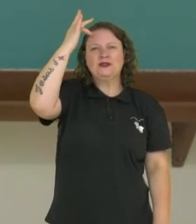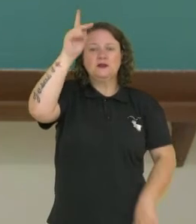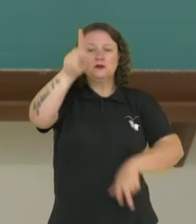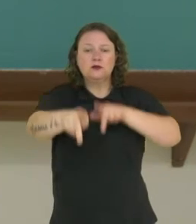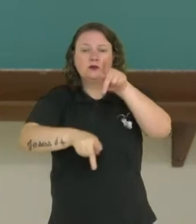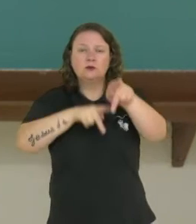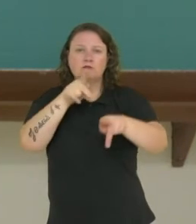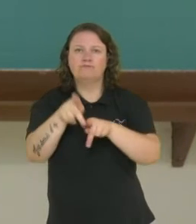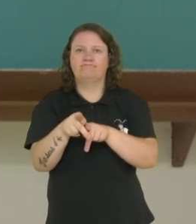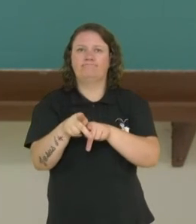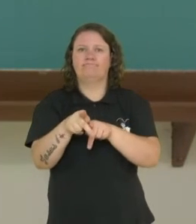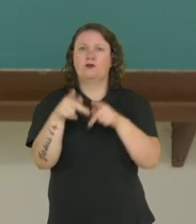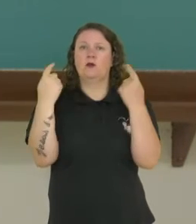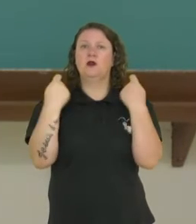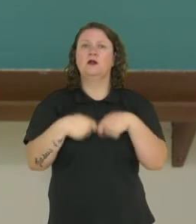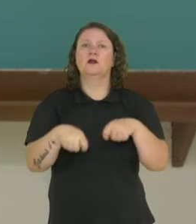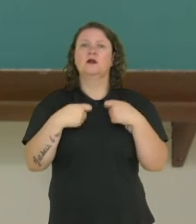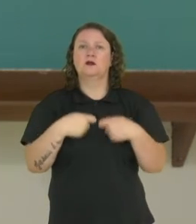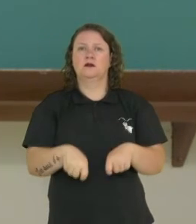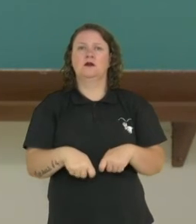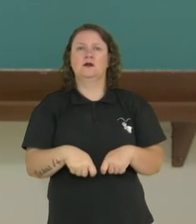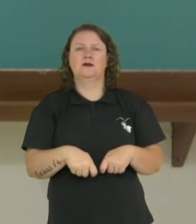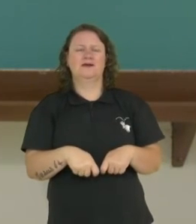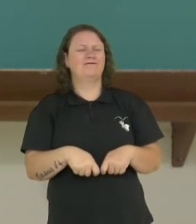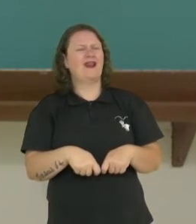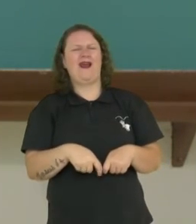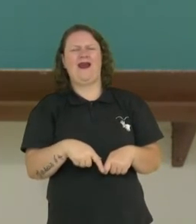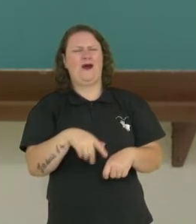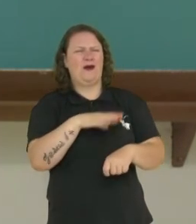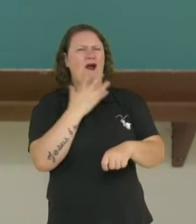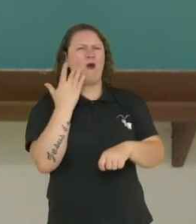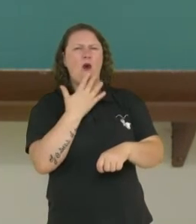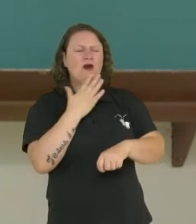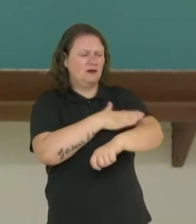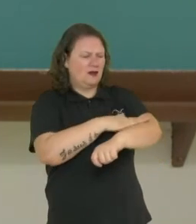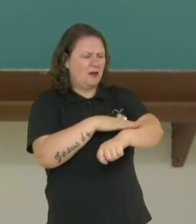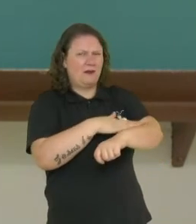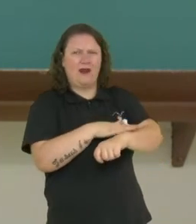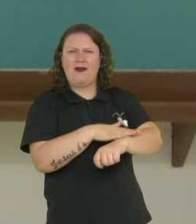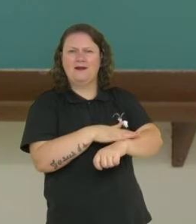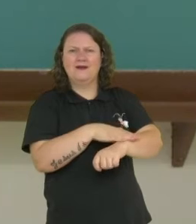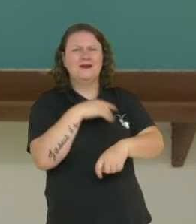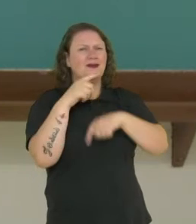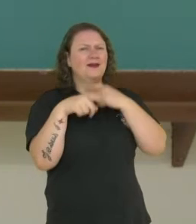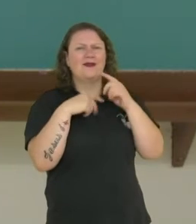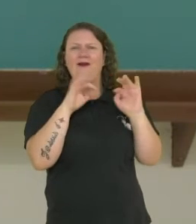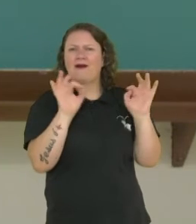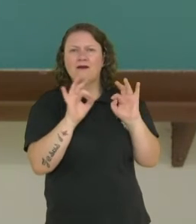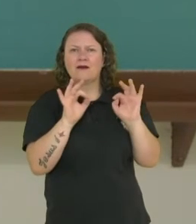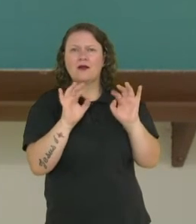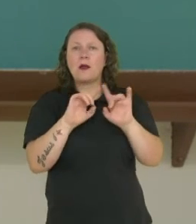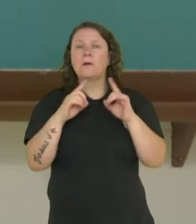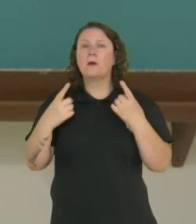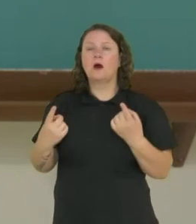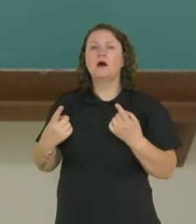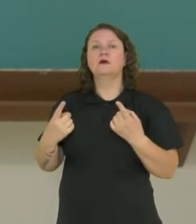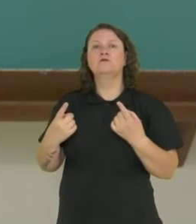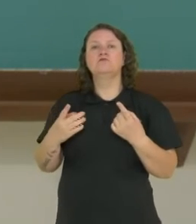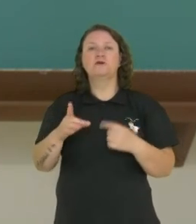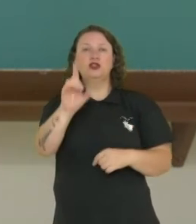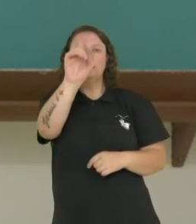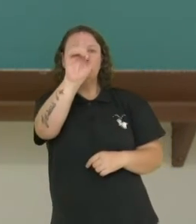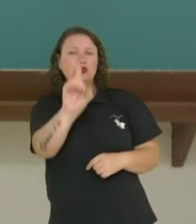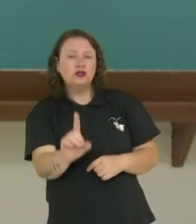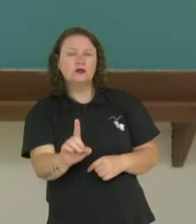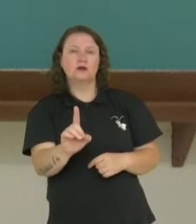consciência para não olhar para a cor da pele, né? E sim, se você for caracterizar alguém pelas suas características, como por exemplo o seu